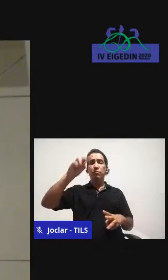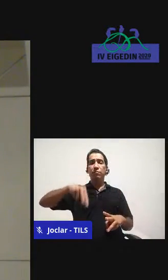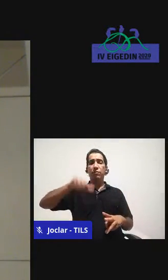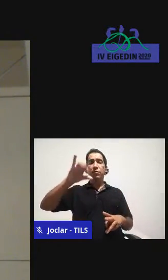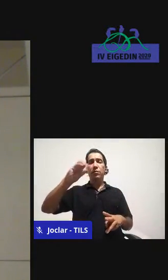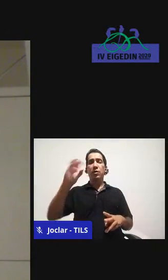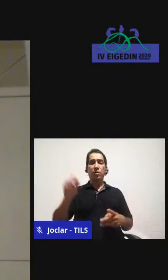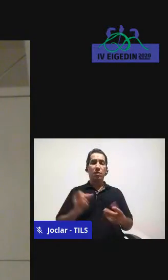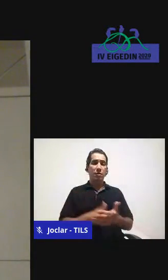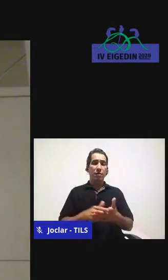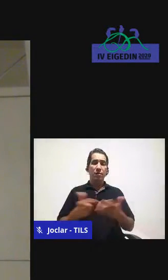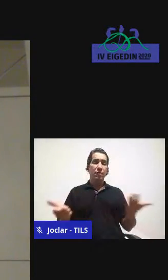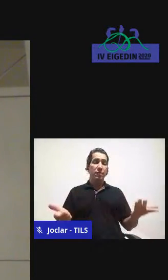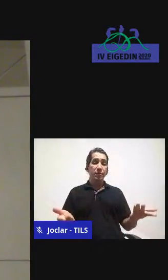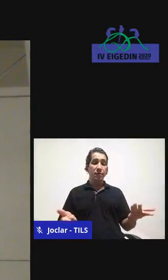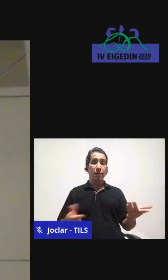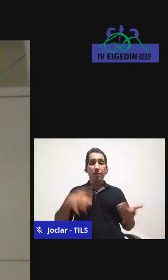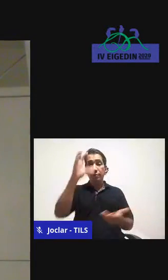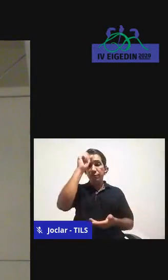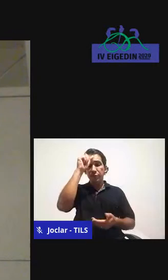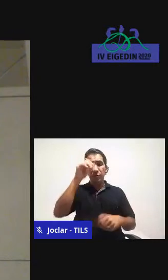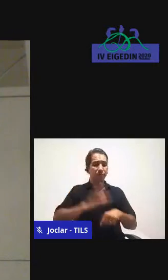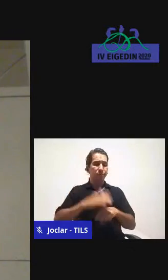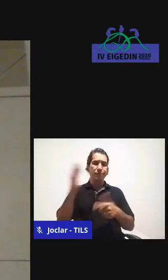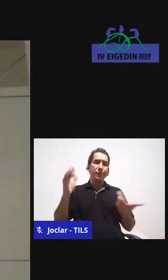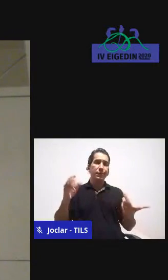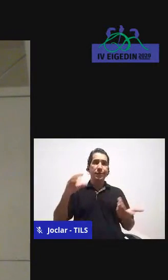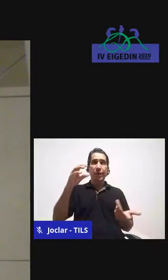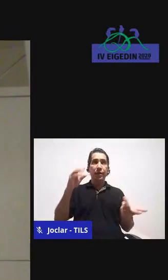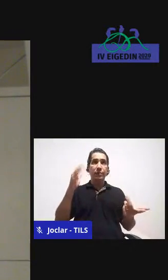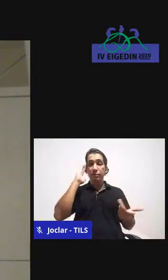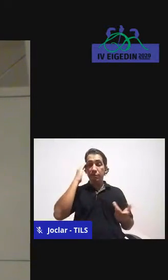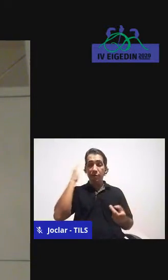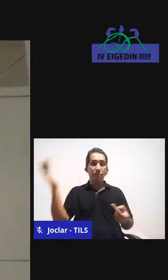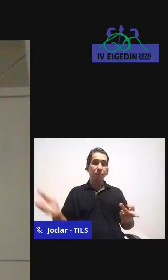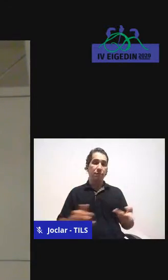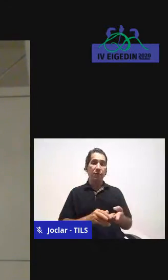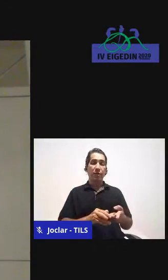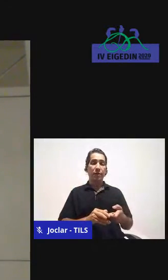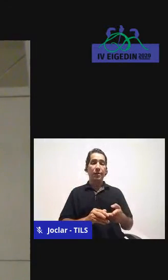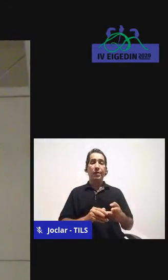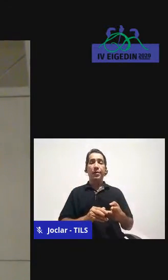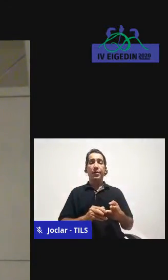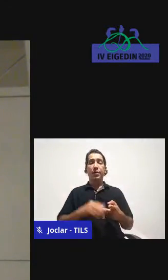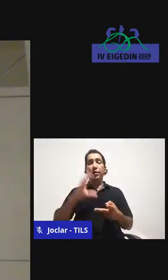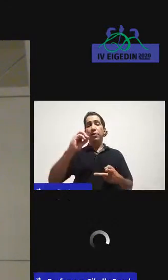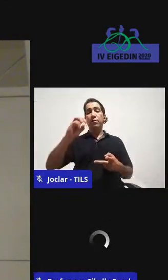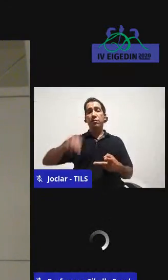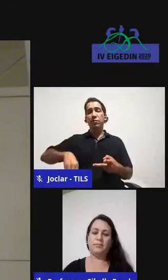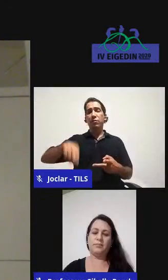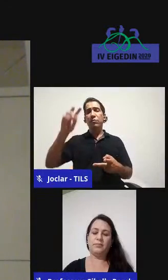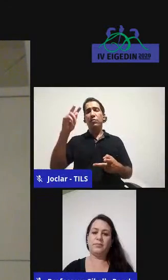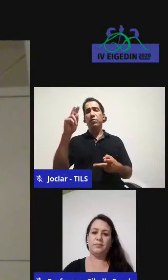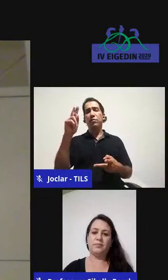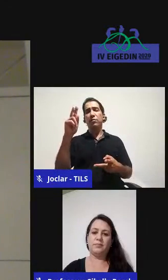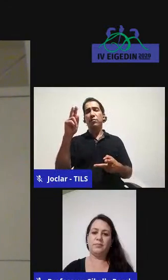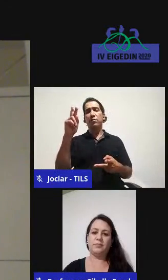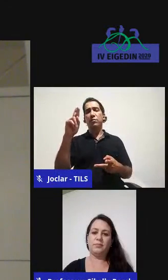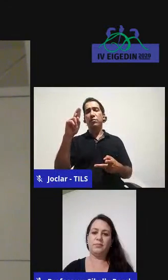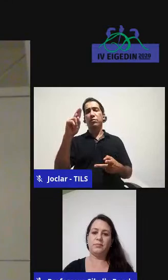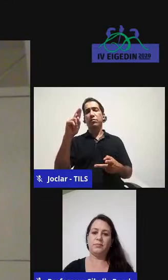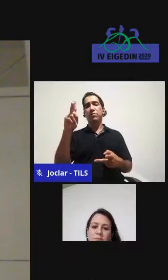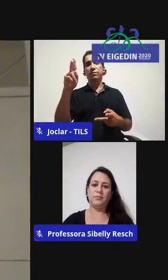o cognitivismo mais o saber e o construtivismo socio-interacionista